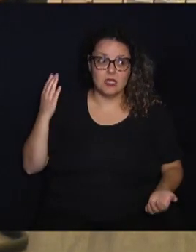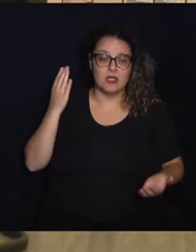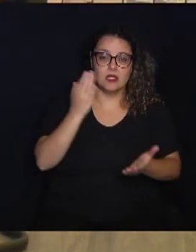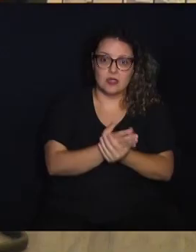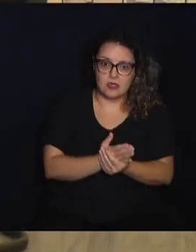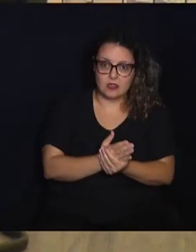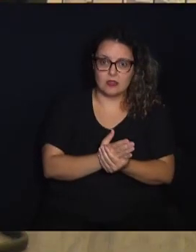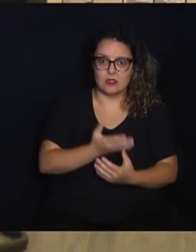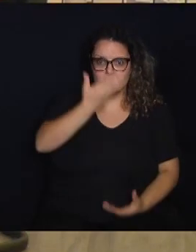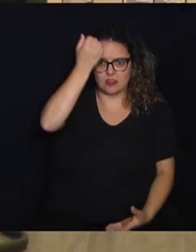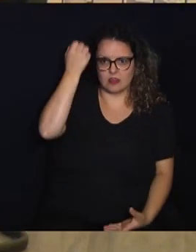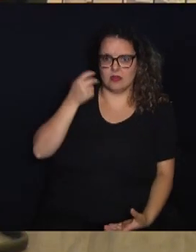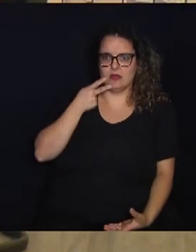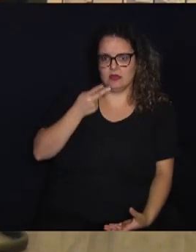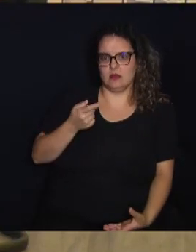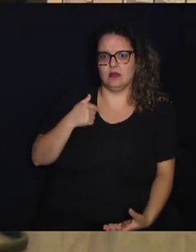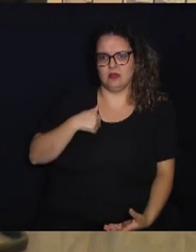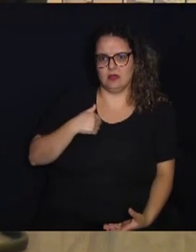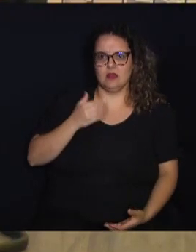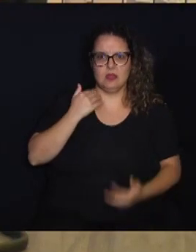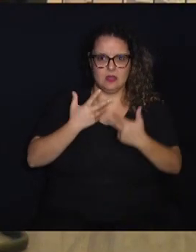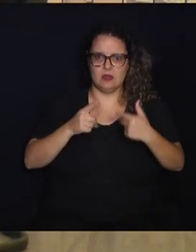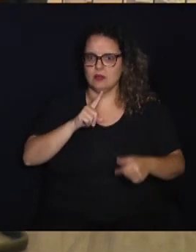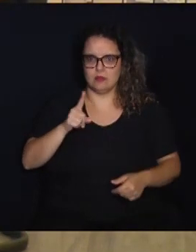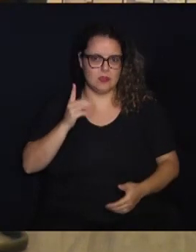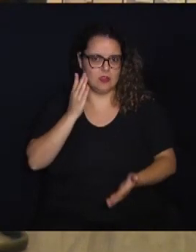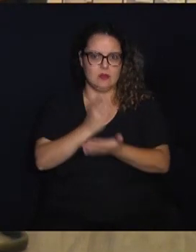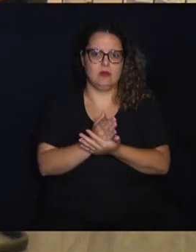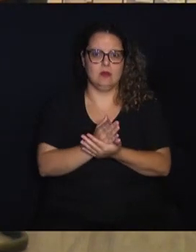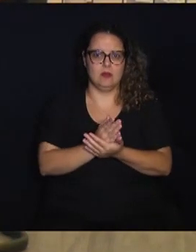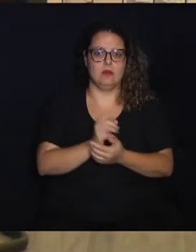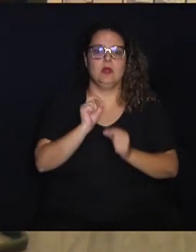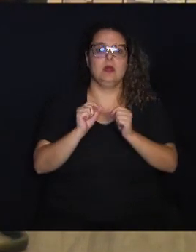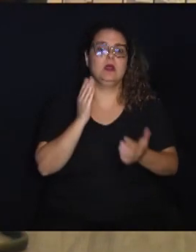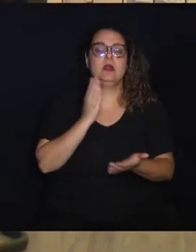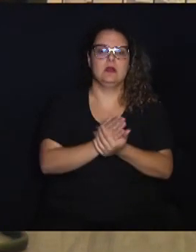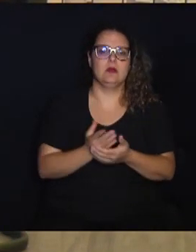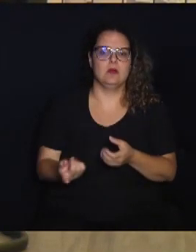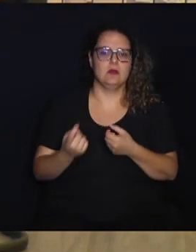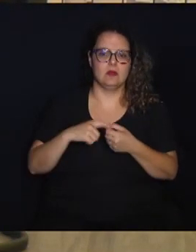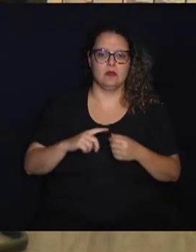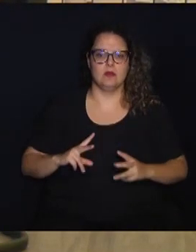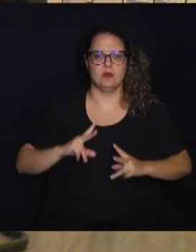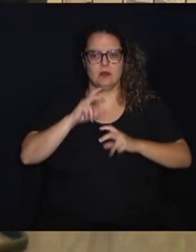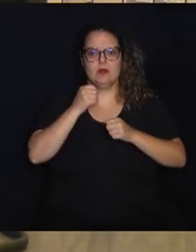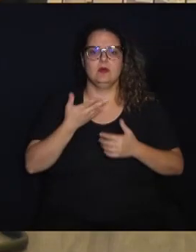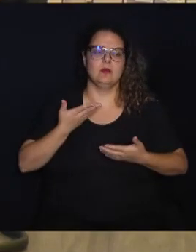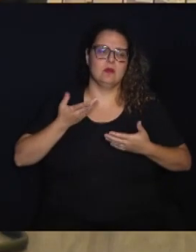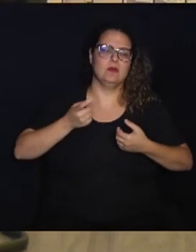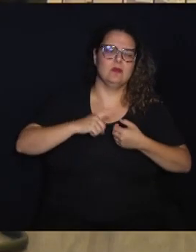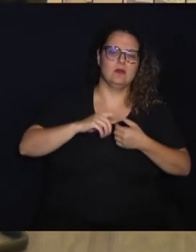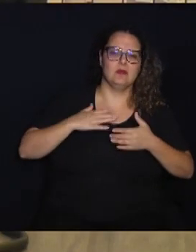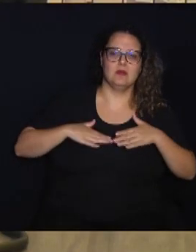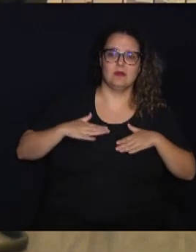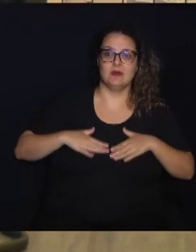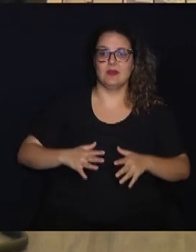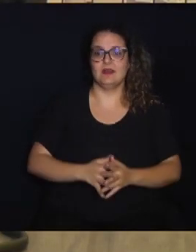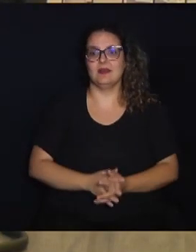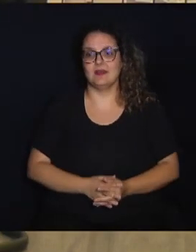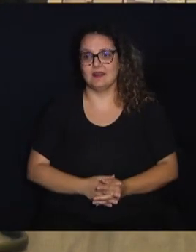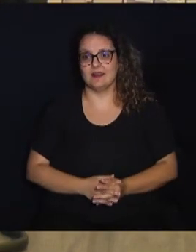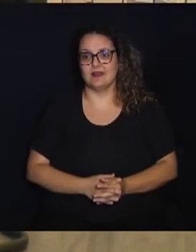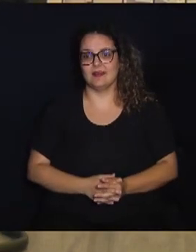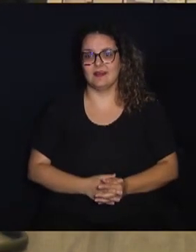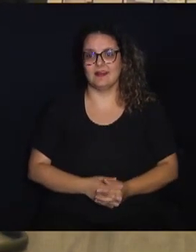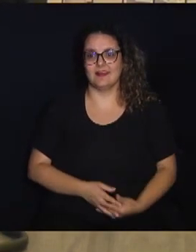Rúbia falou? Eu comi, mas não parei, viu, gente? Mas quem parou, e aí? Volta com tudo ou volta devagar? Quem fala aí? Vai lá, Má, com